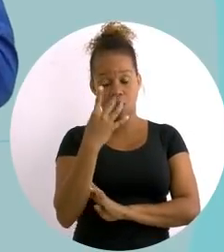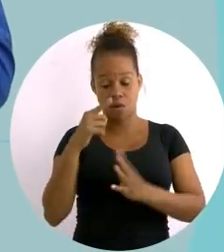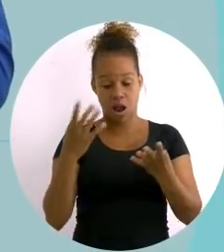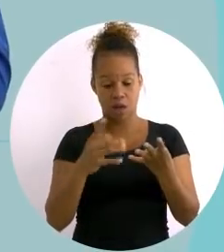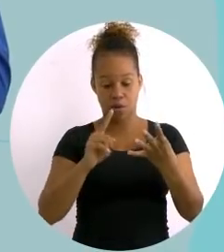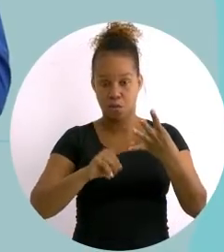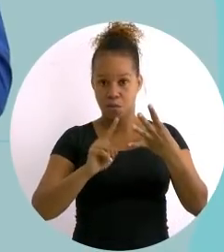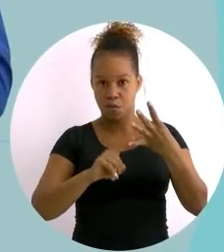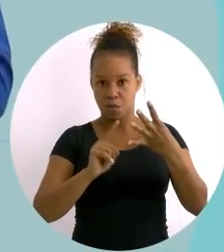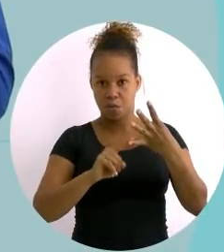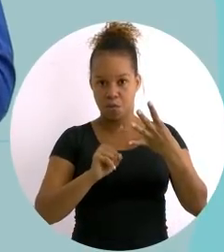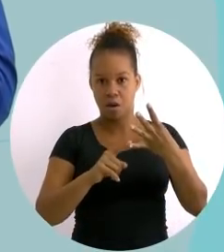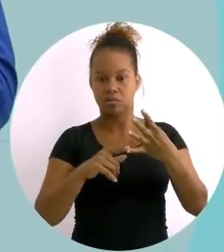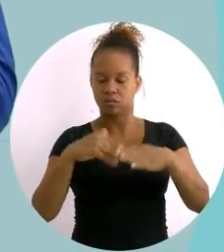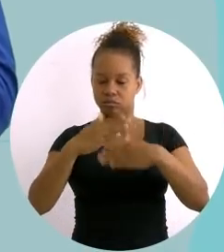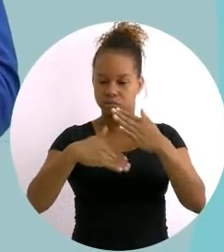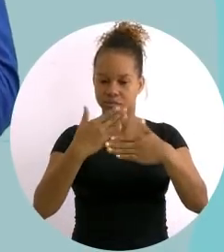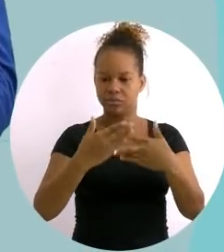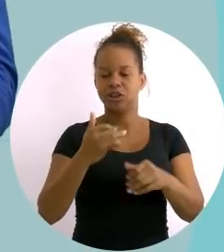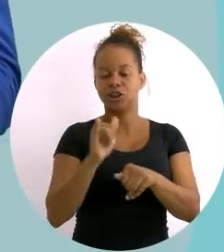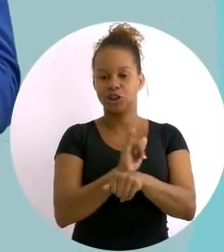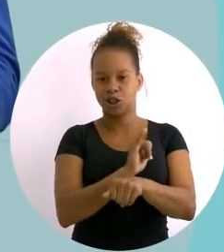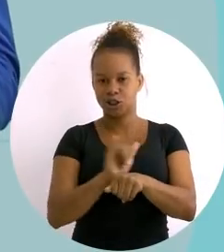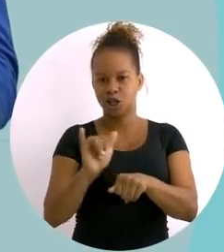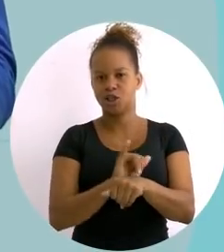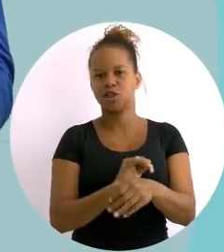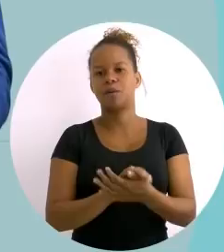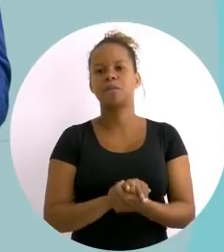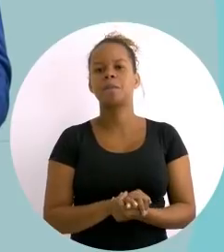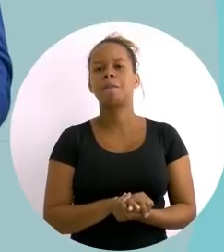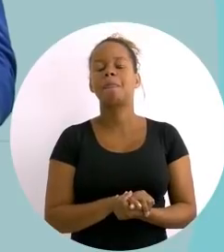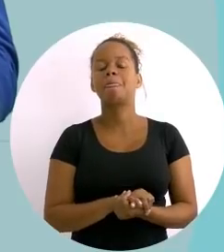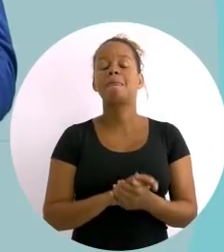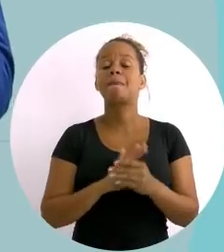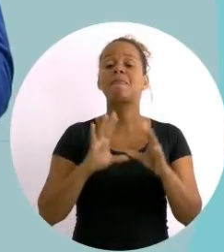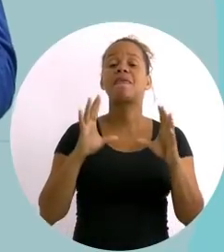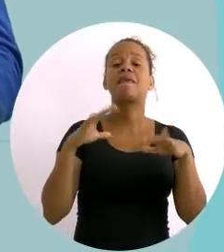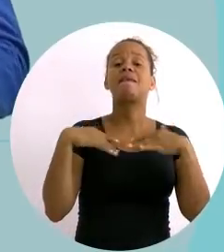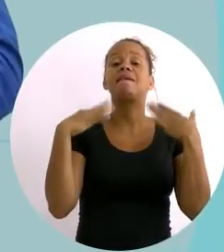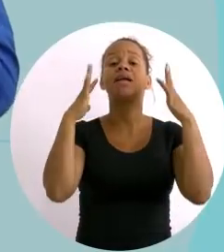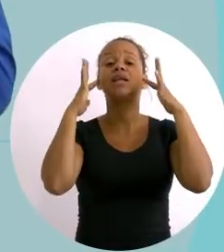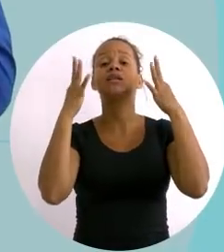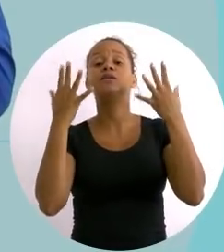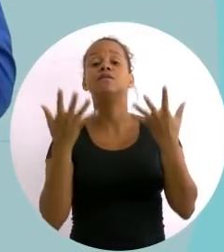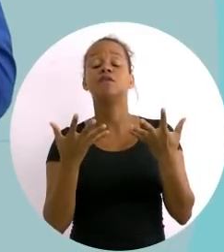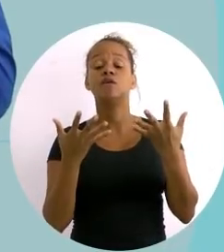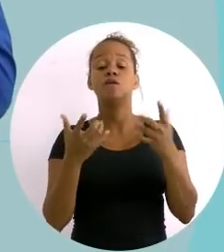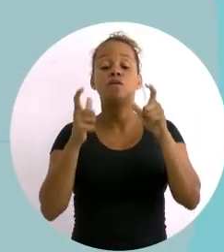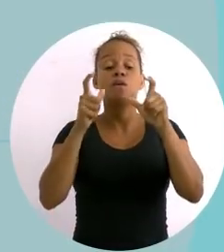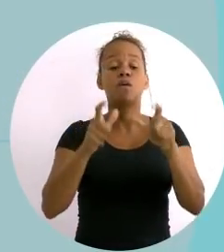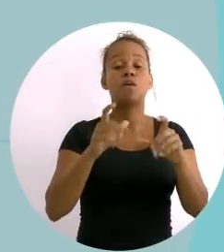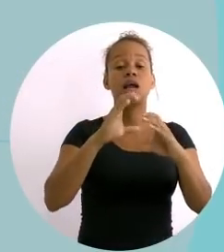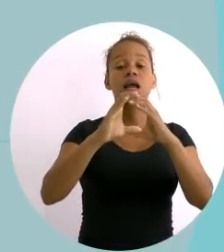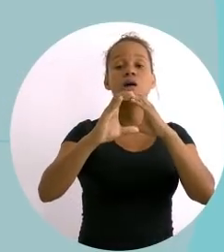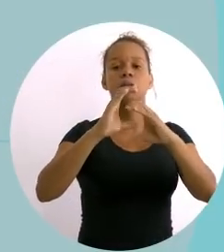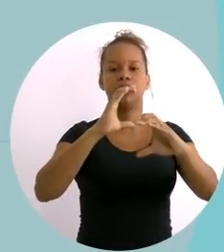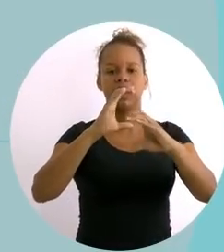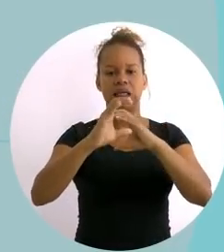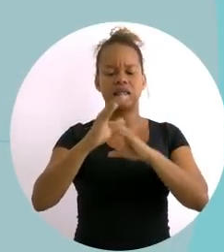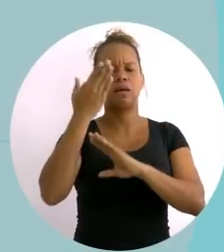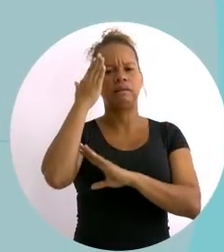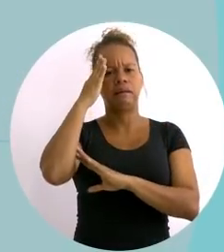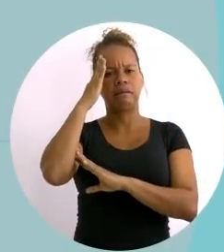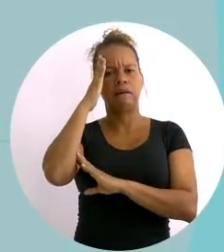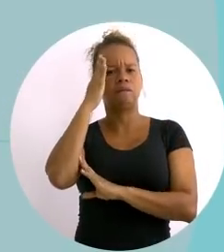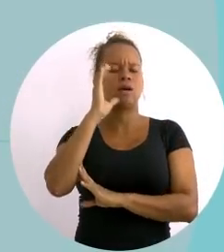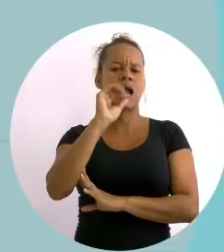quarto passo, da quarta etapa dessa estratégia, que seria definir os canais de comunicação. Entendemos como